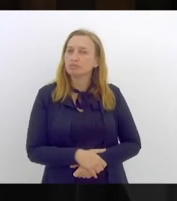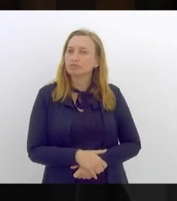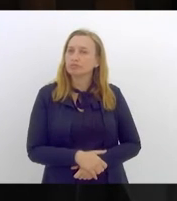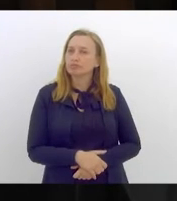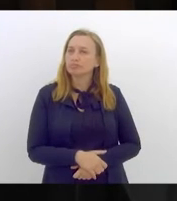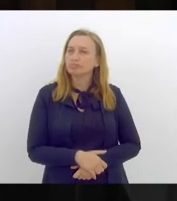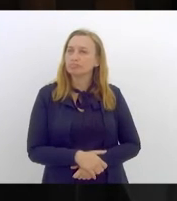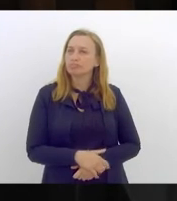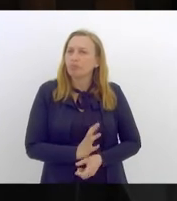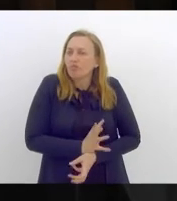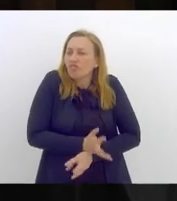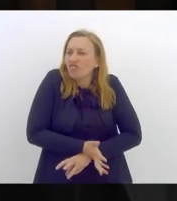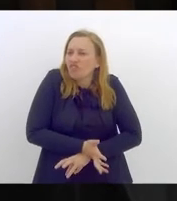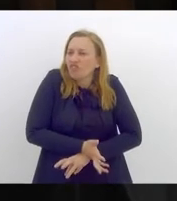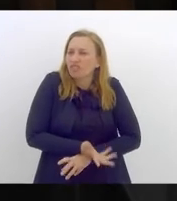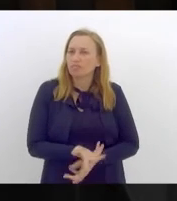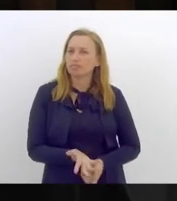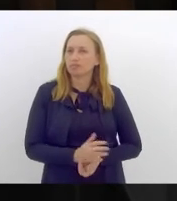Esqueletos?